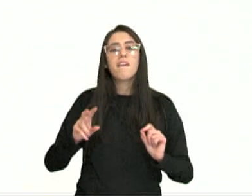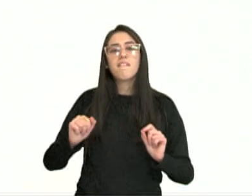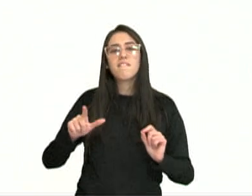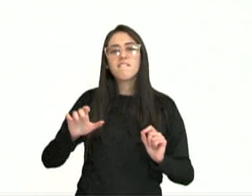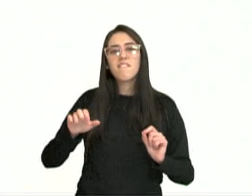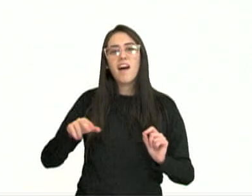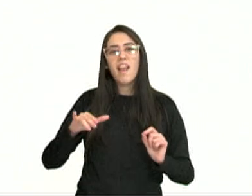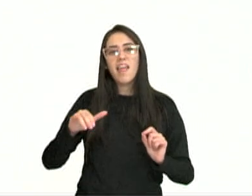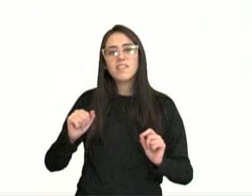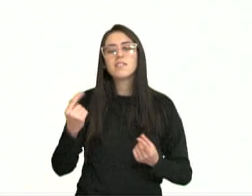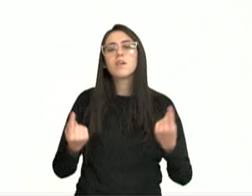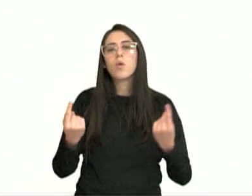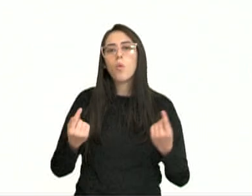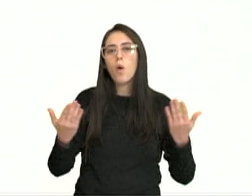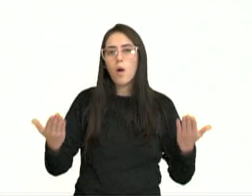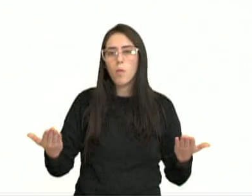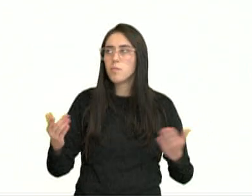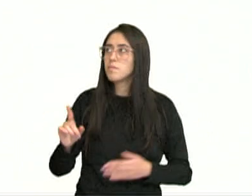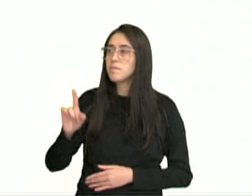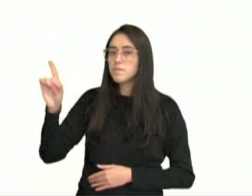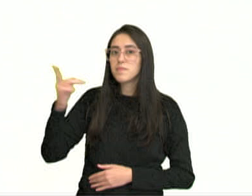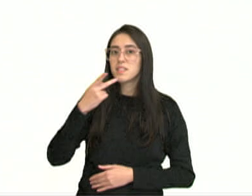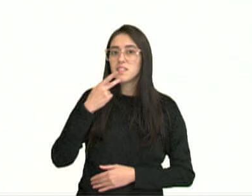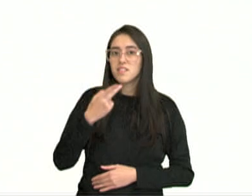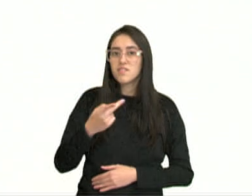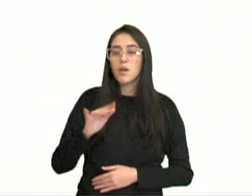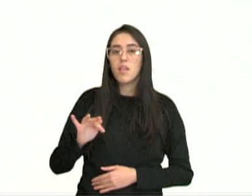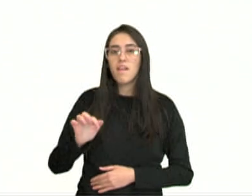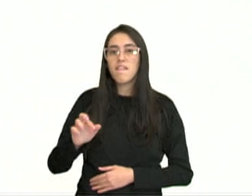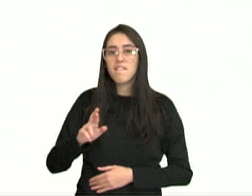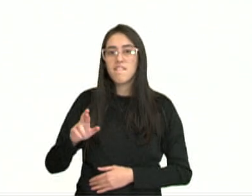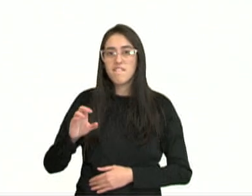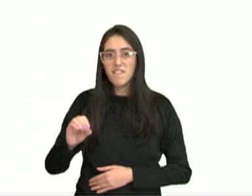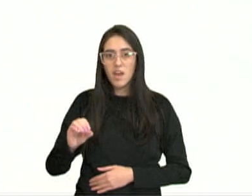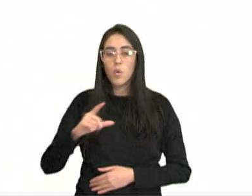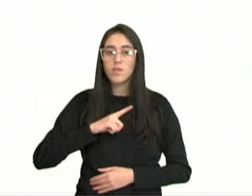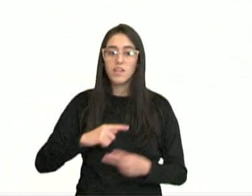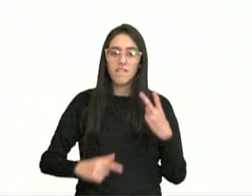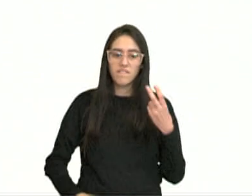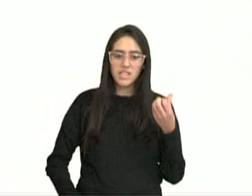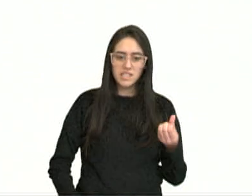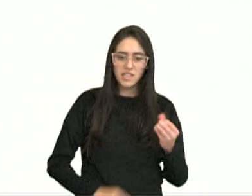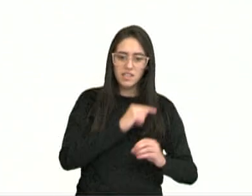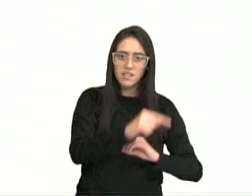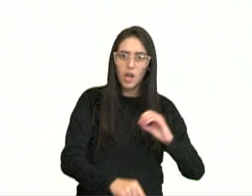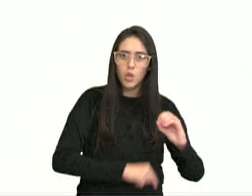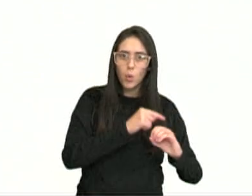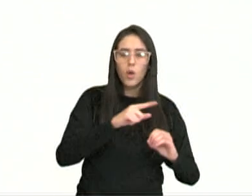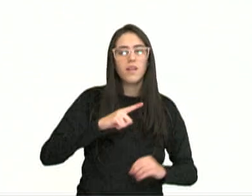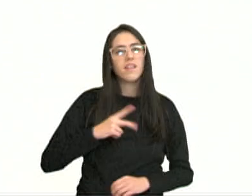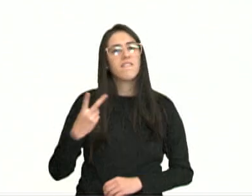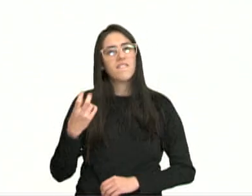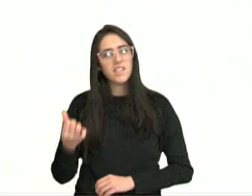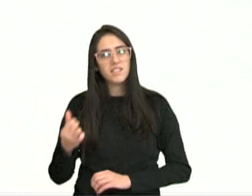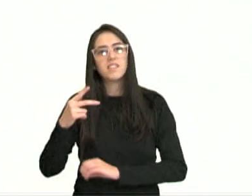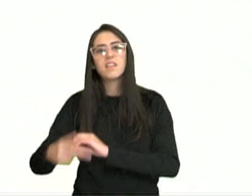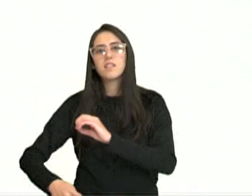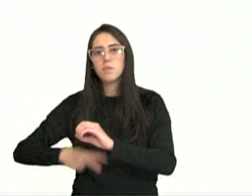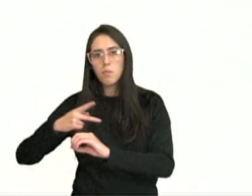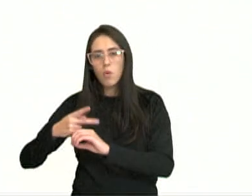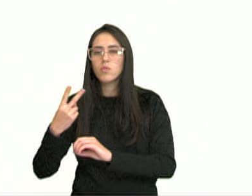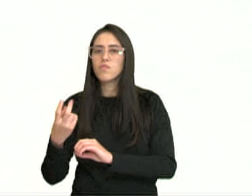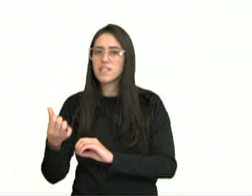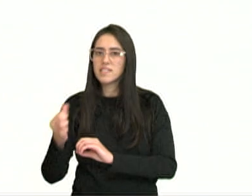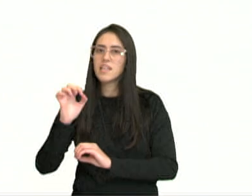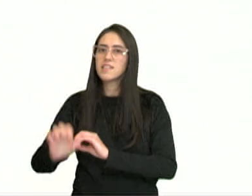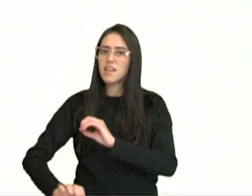subnível mais energético. Como ele está falando do ferro, átomo neutro, se tem 26 de número atômico, tem 26 prótons, vai ter 26